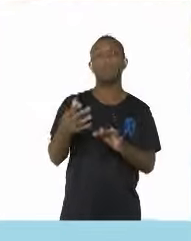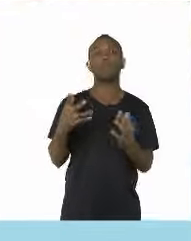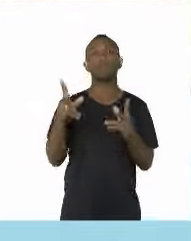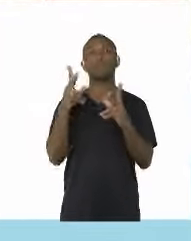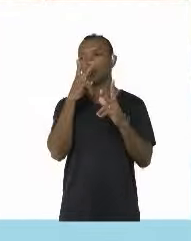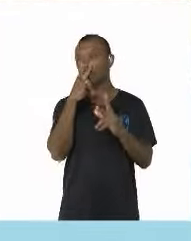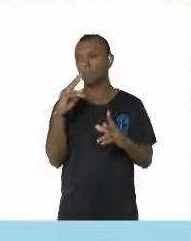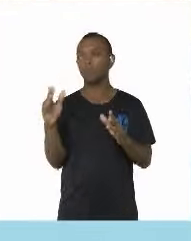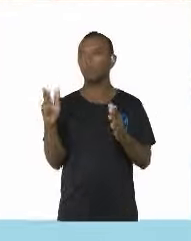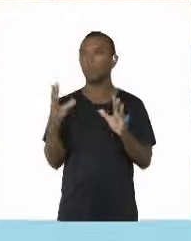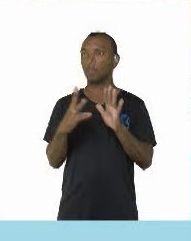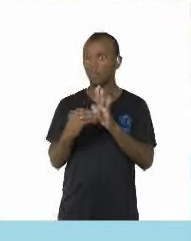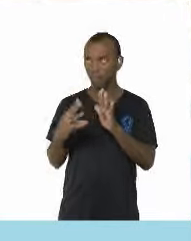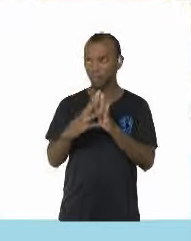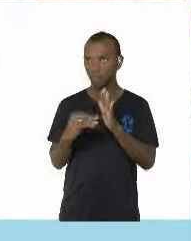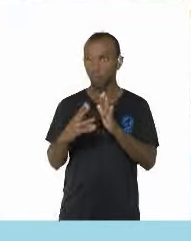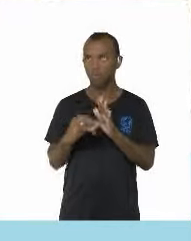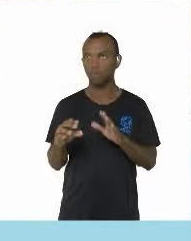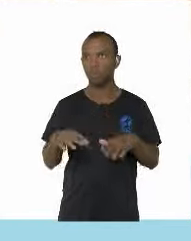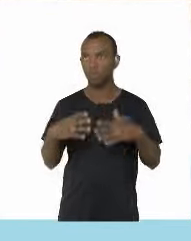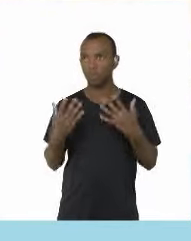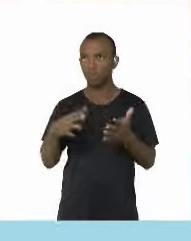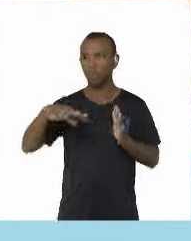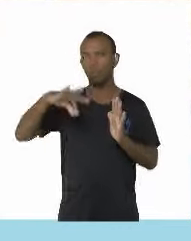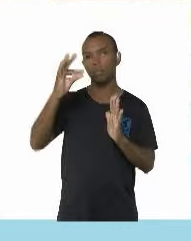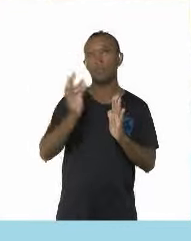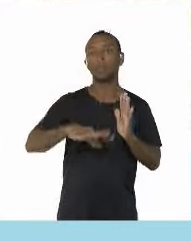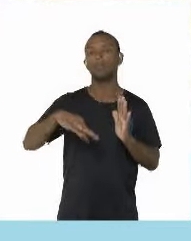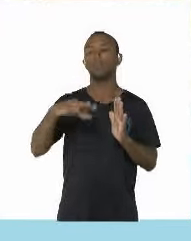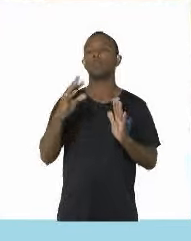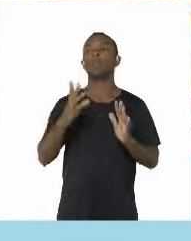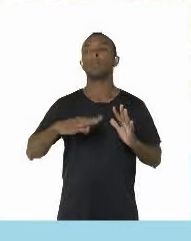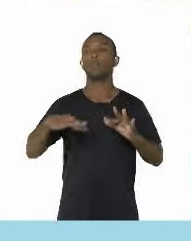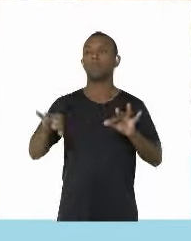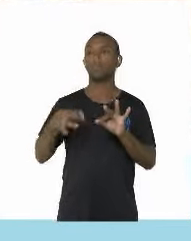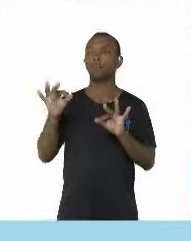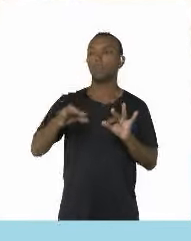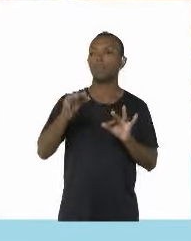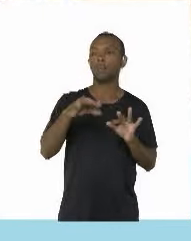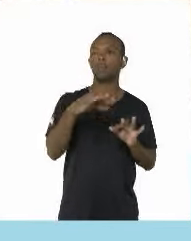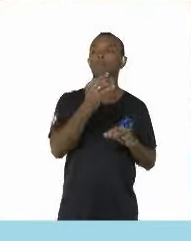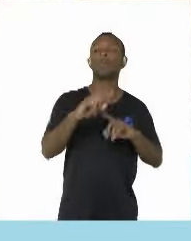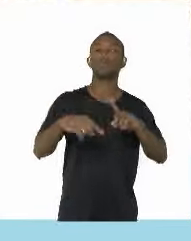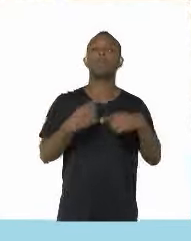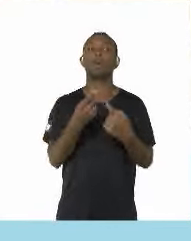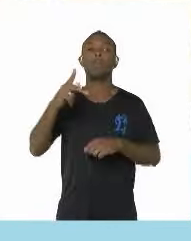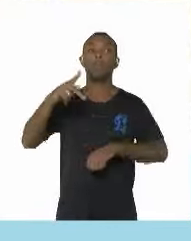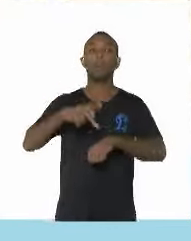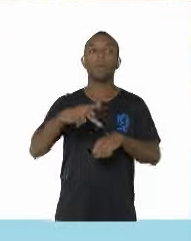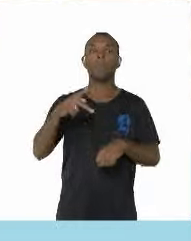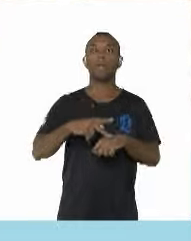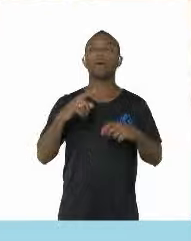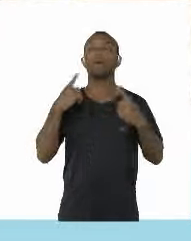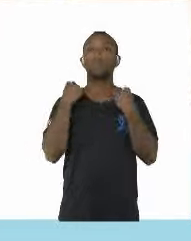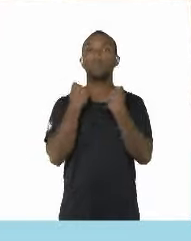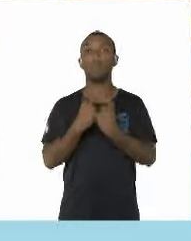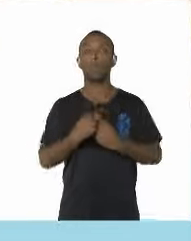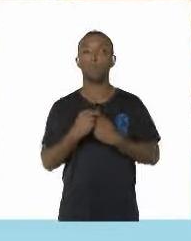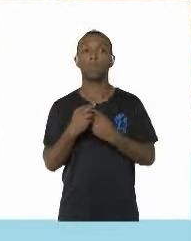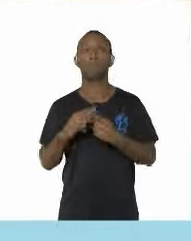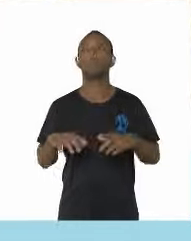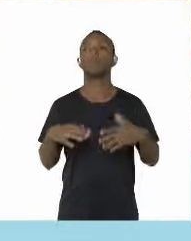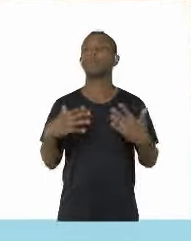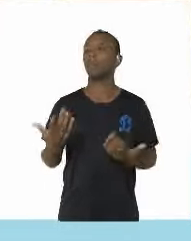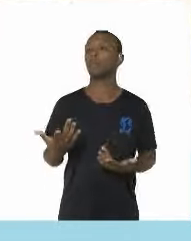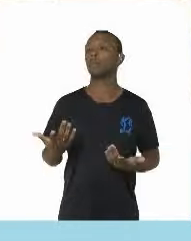E esses pincéis, né, daí dos pincéis de bordado, eu fui para as pedrarias, para as correntes, para tudo. E criei um pincel bem realista que